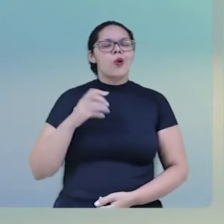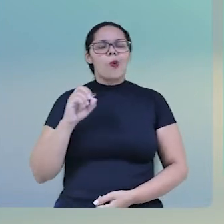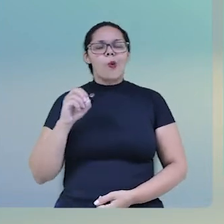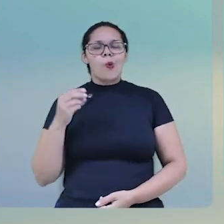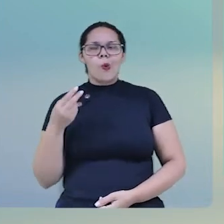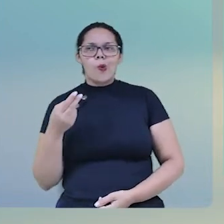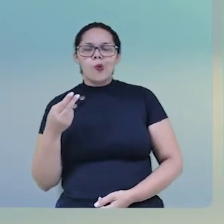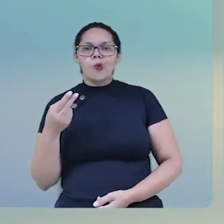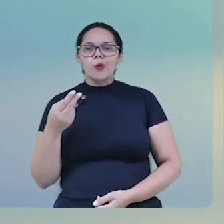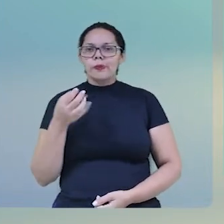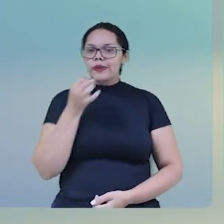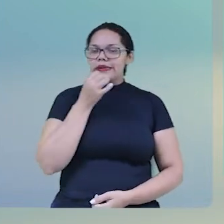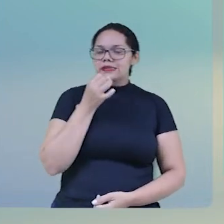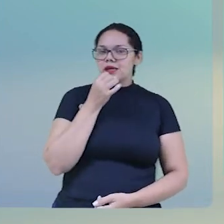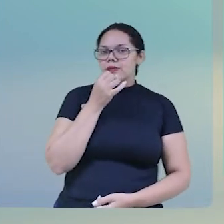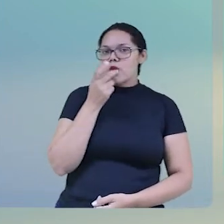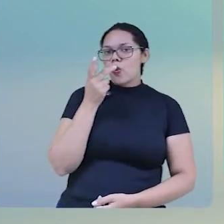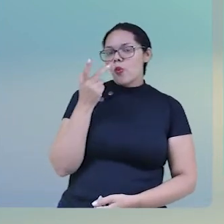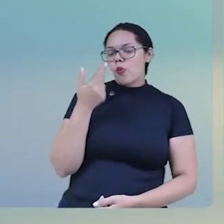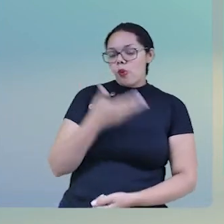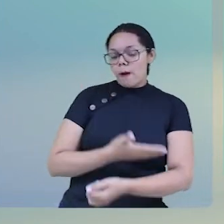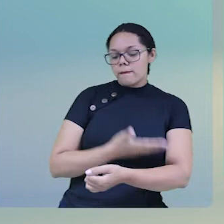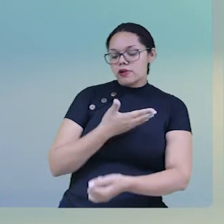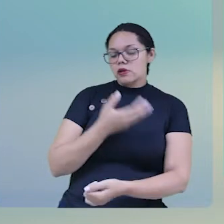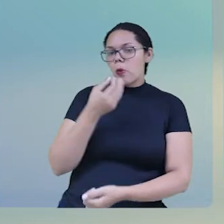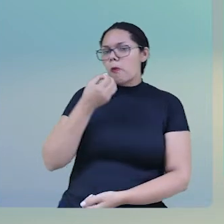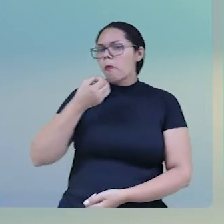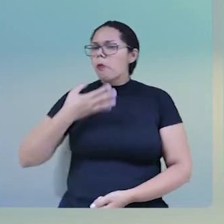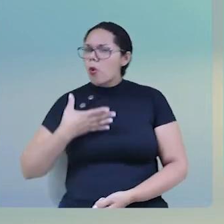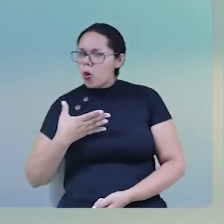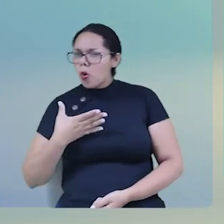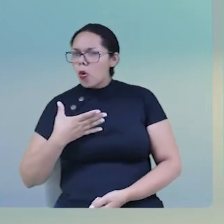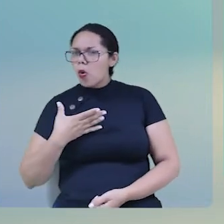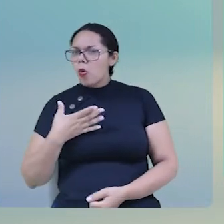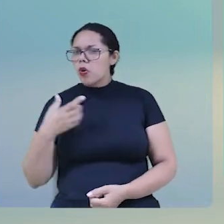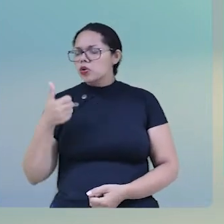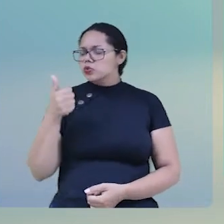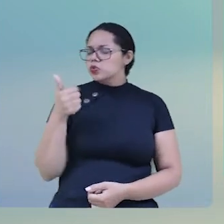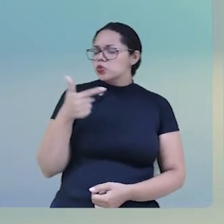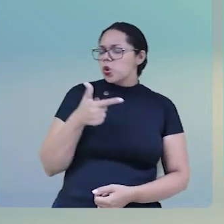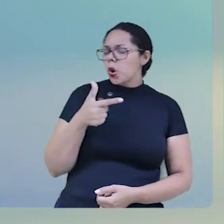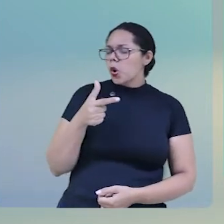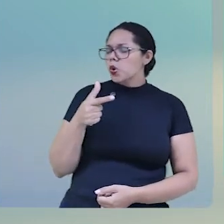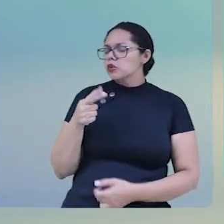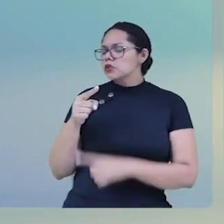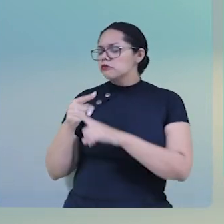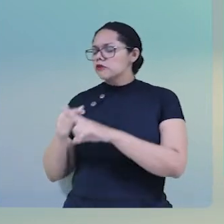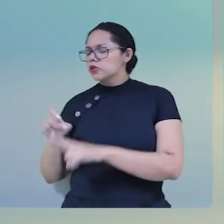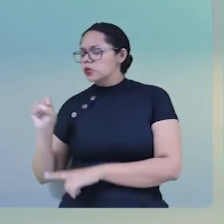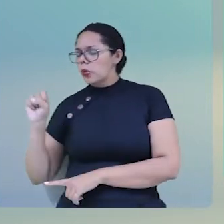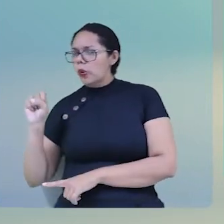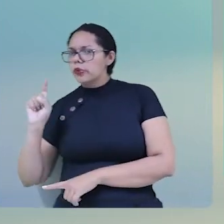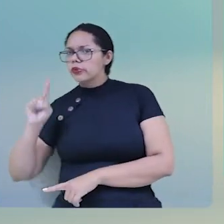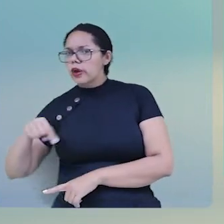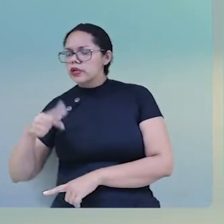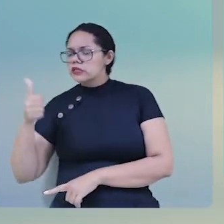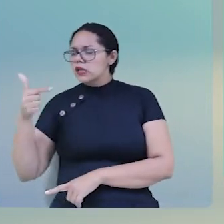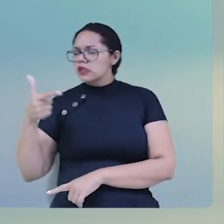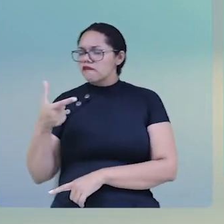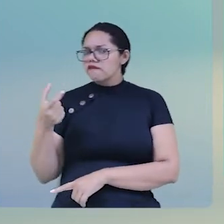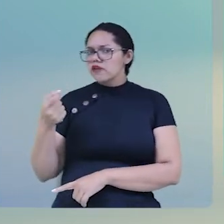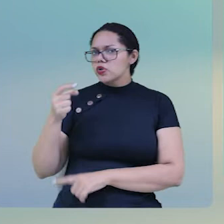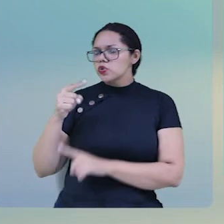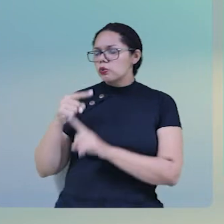pressão boa é uma pressão que está ali na média de 12/8, 120/80.